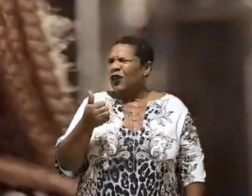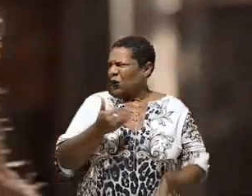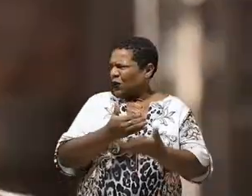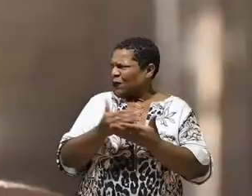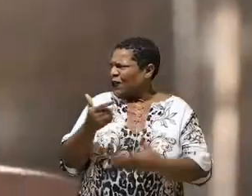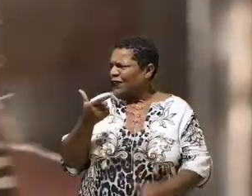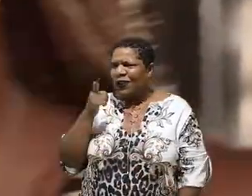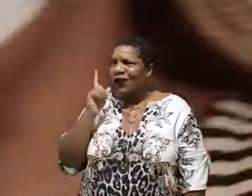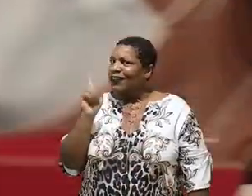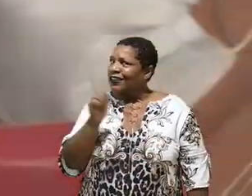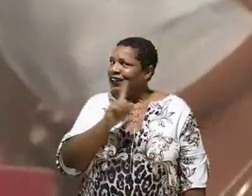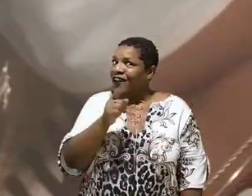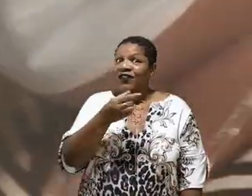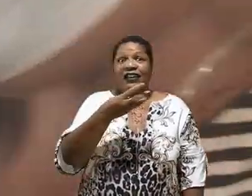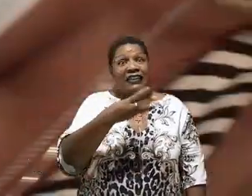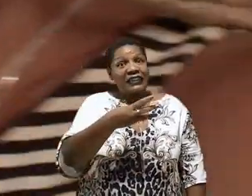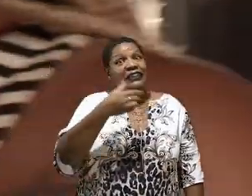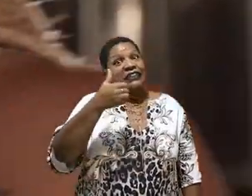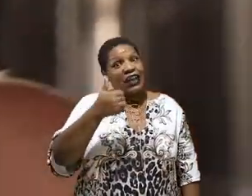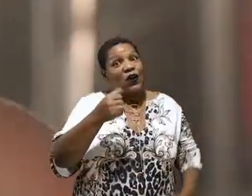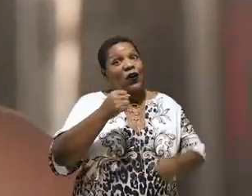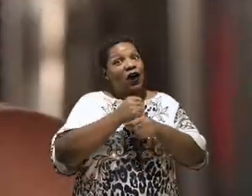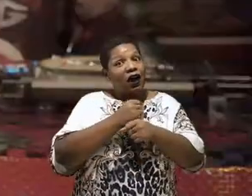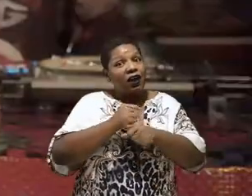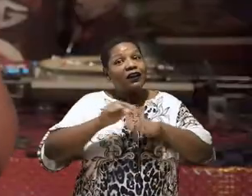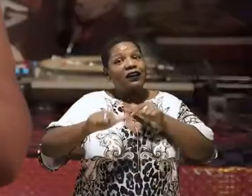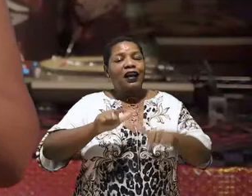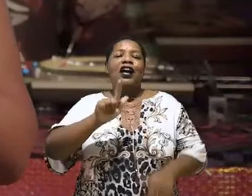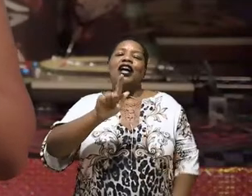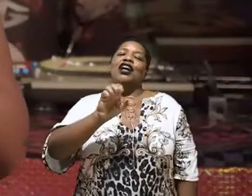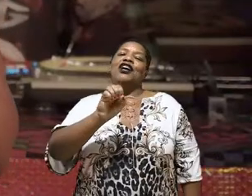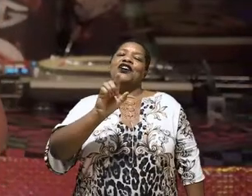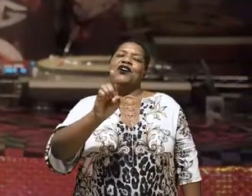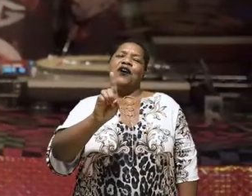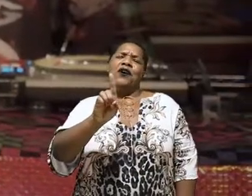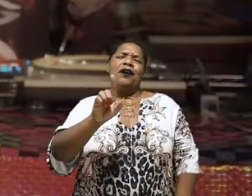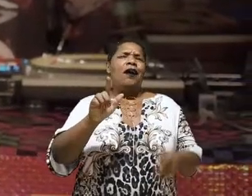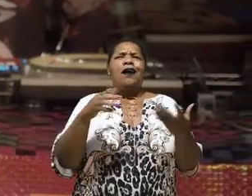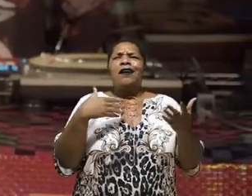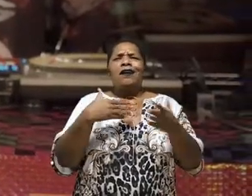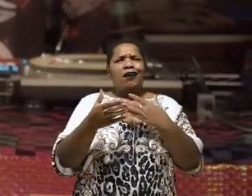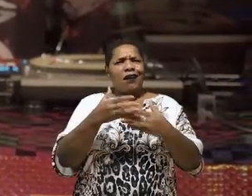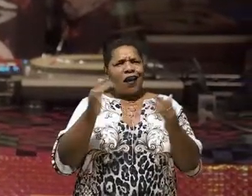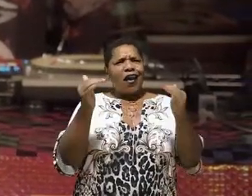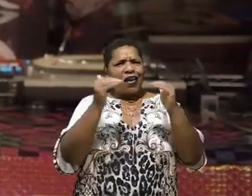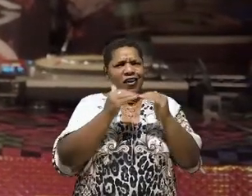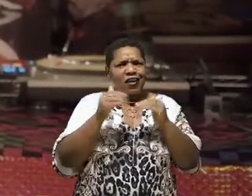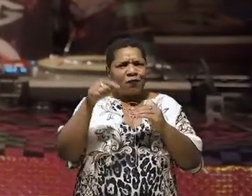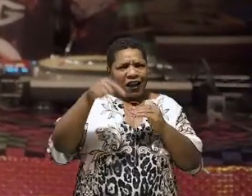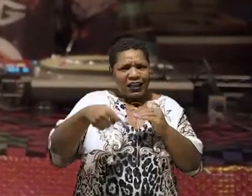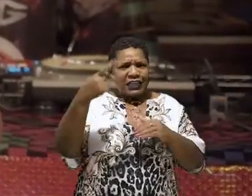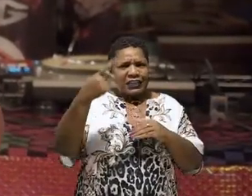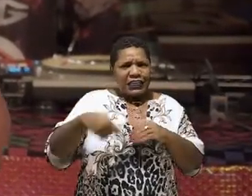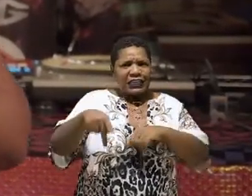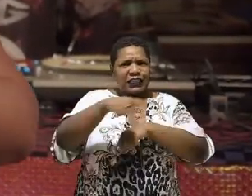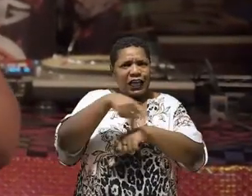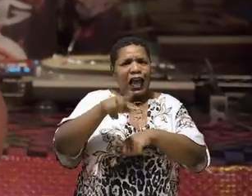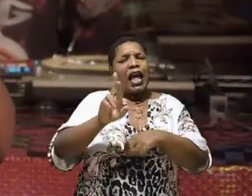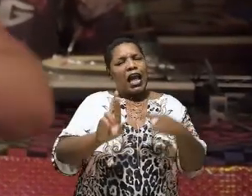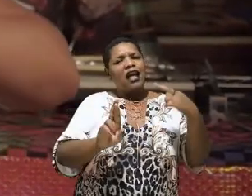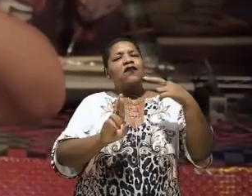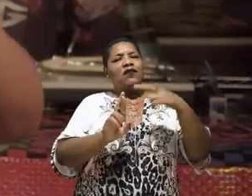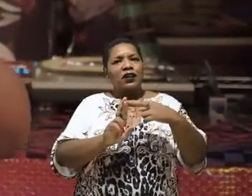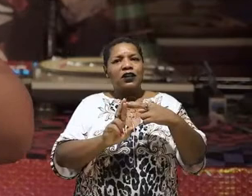não é um negócio que começou ontem né com 31 anos de carreira o blog a referência para qualquer pessoa que pensa em fazer rimas nesse país